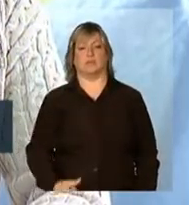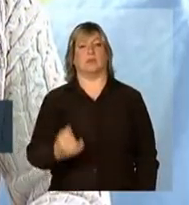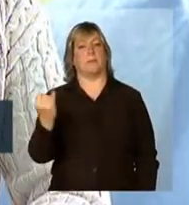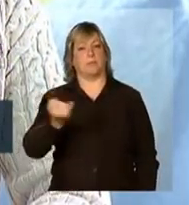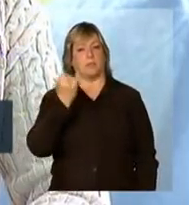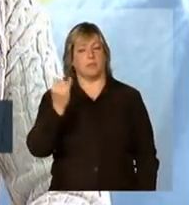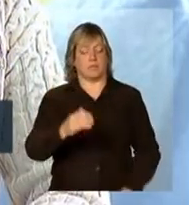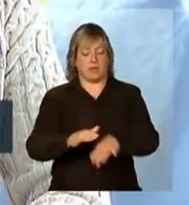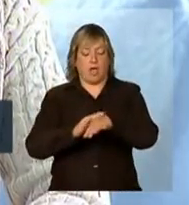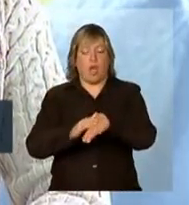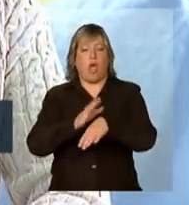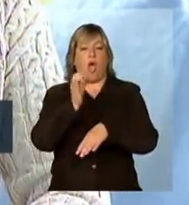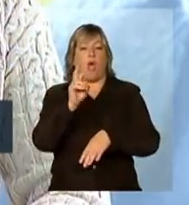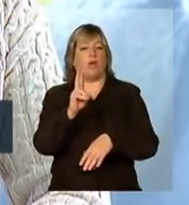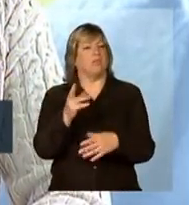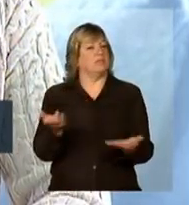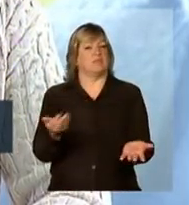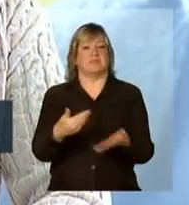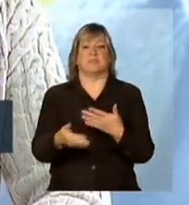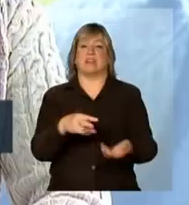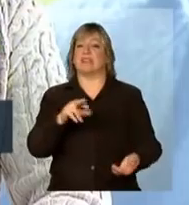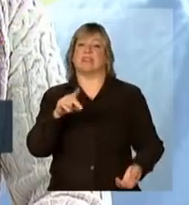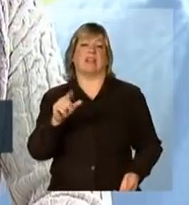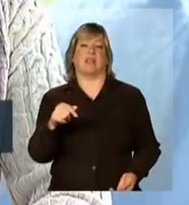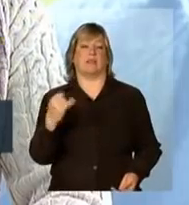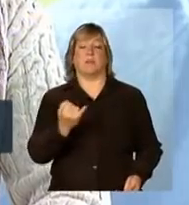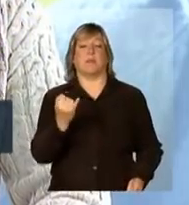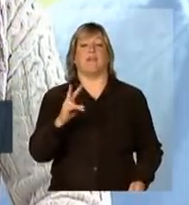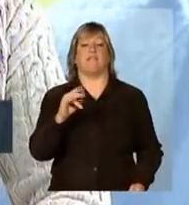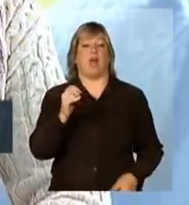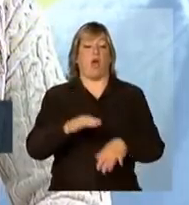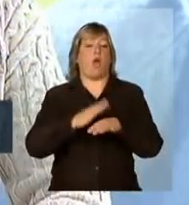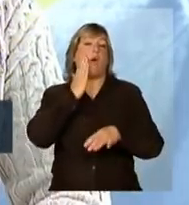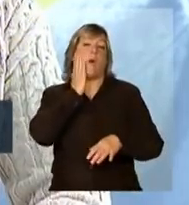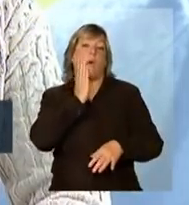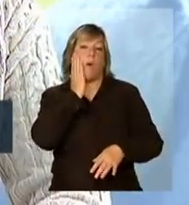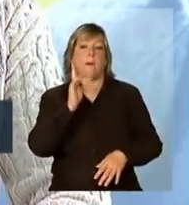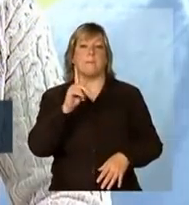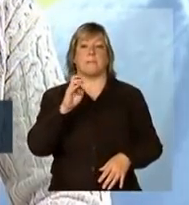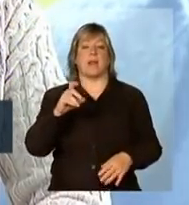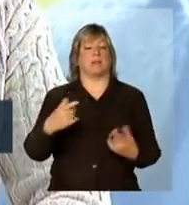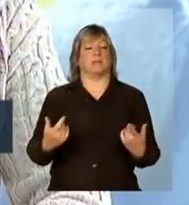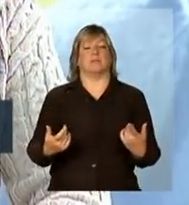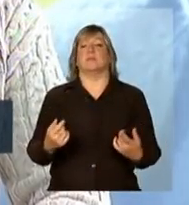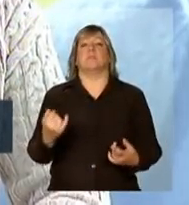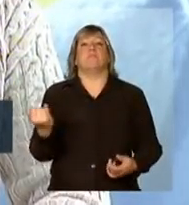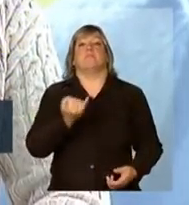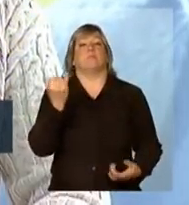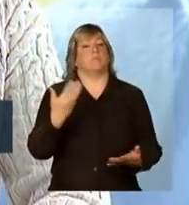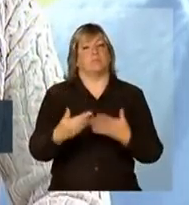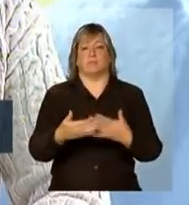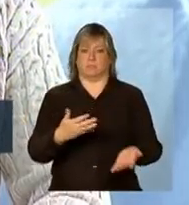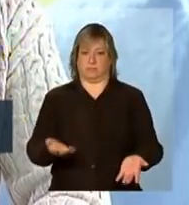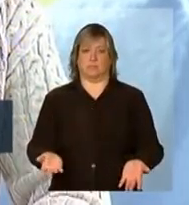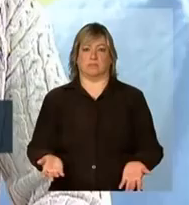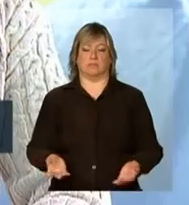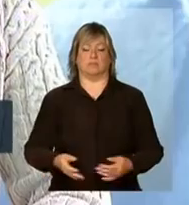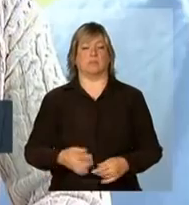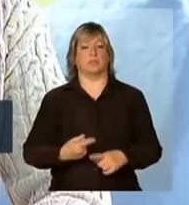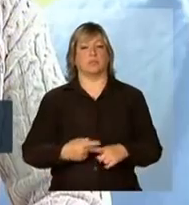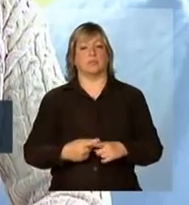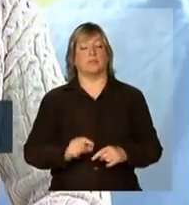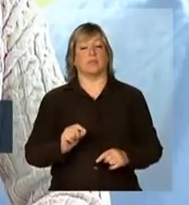a cor da pele não quer dizer nada. É impressionante que a juventude negra,